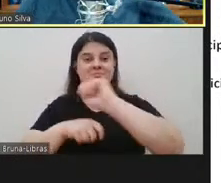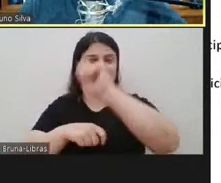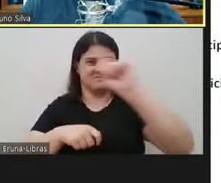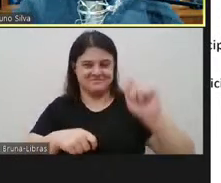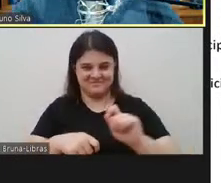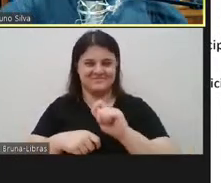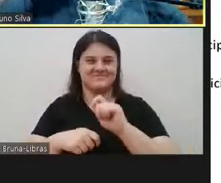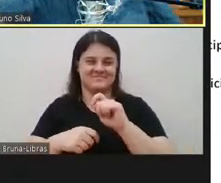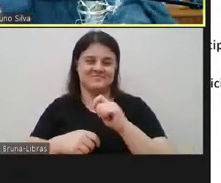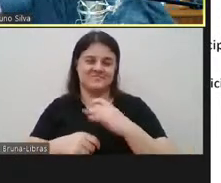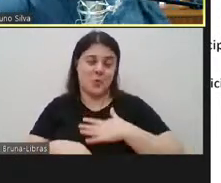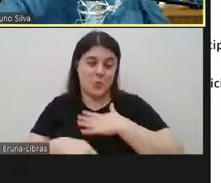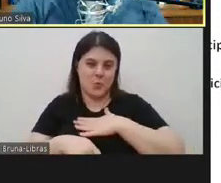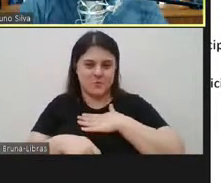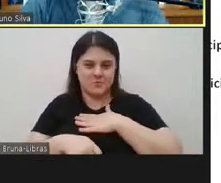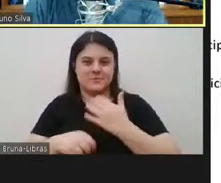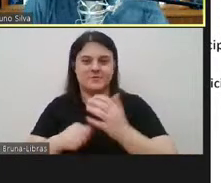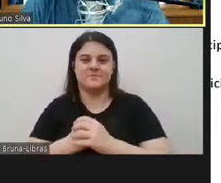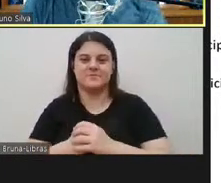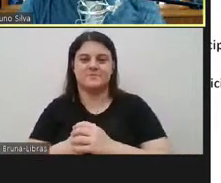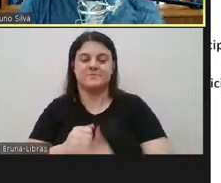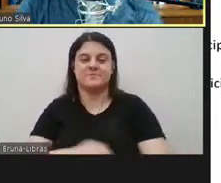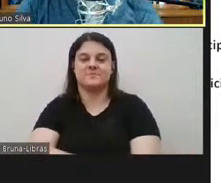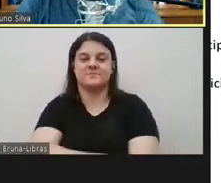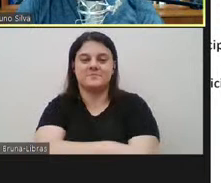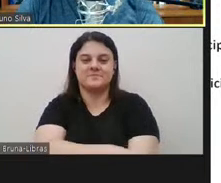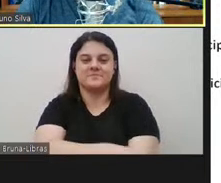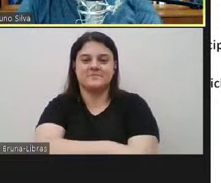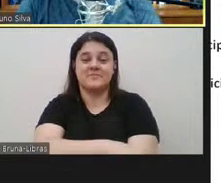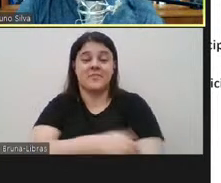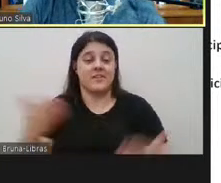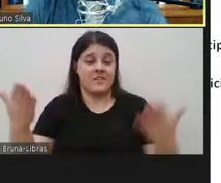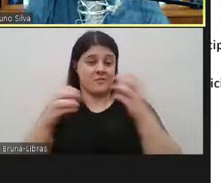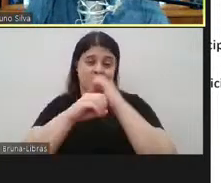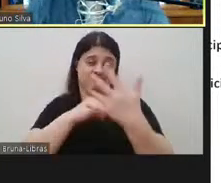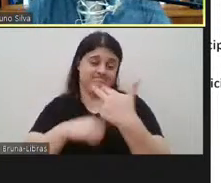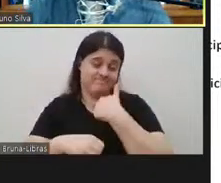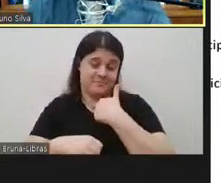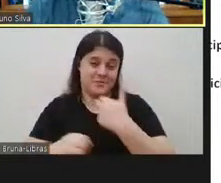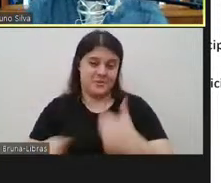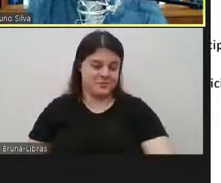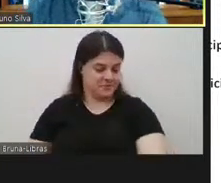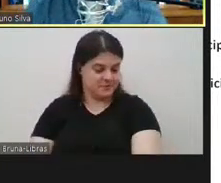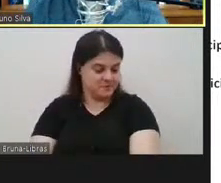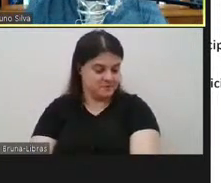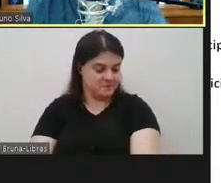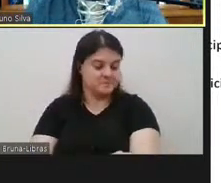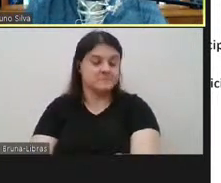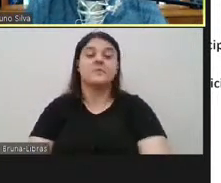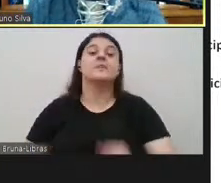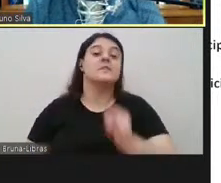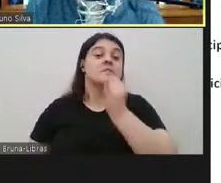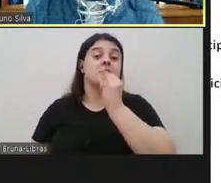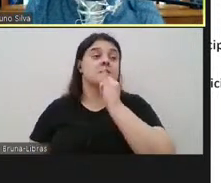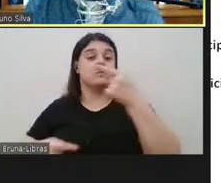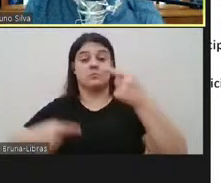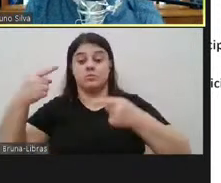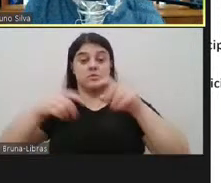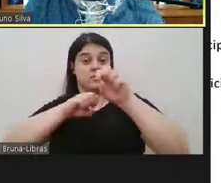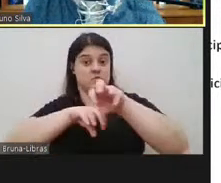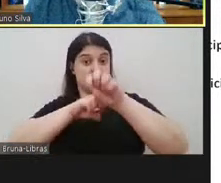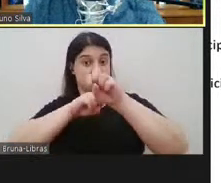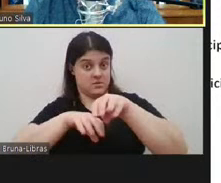rabiscando com canetão assim que eu adoro rabiscando na lousa né e nesse tempo os problemas não tá rolando né então por exemplo pega política de educação